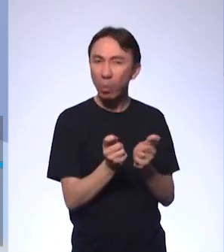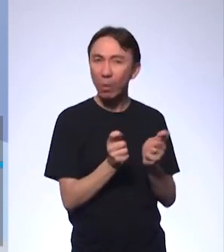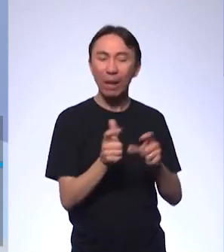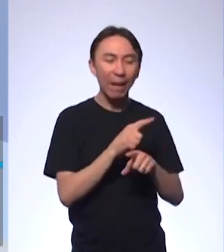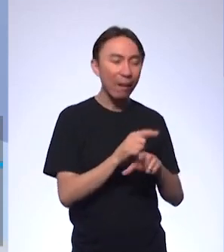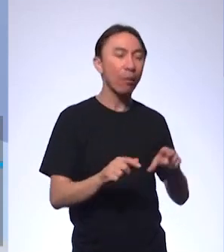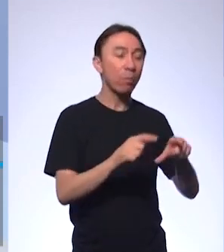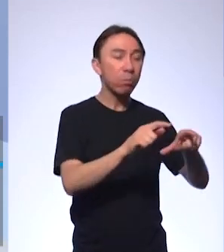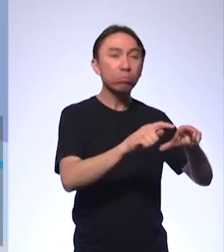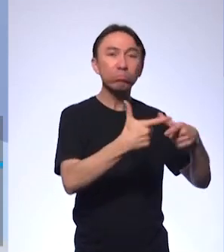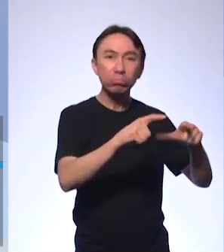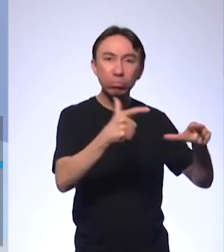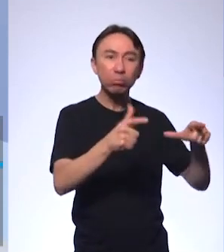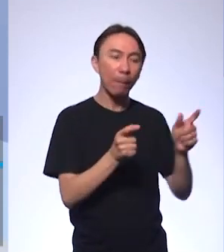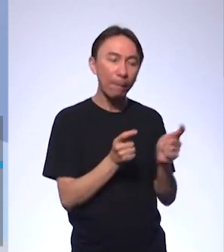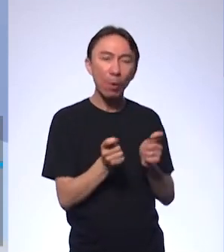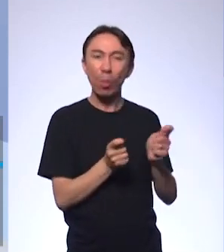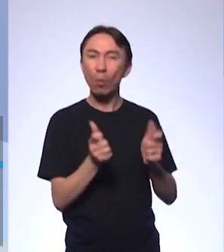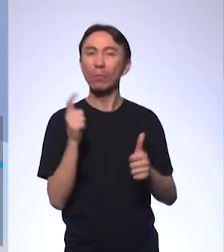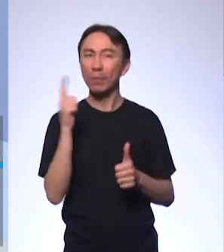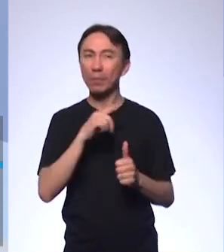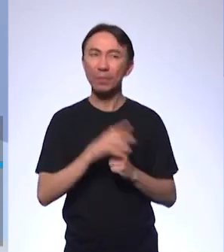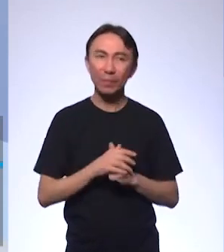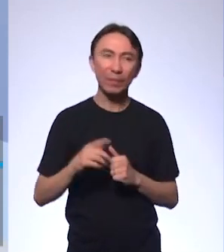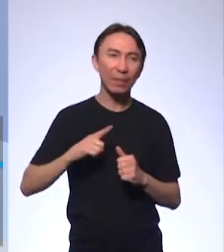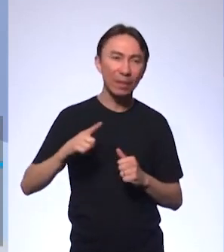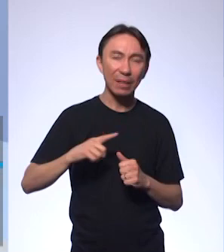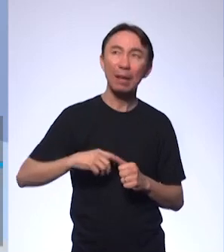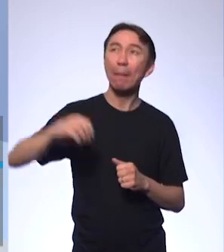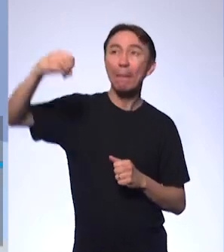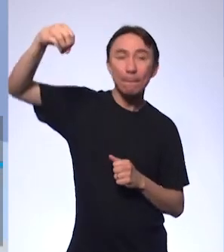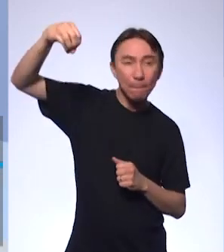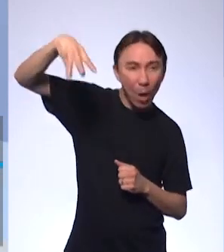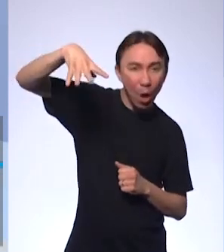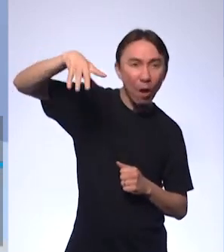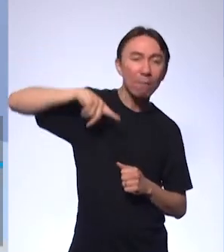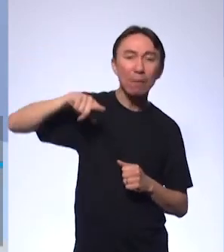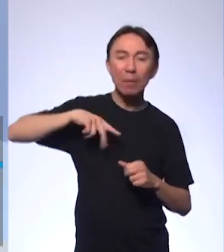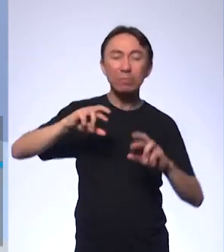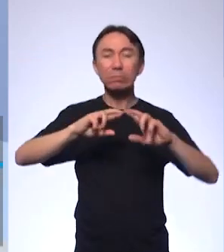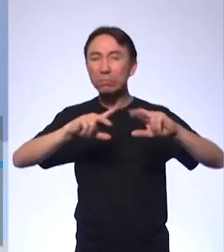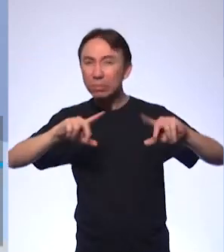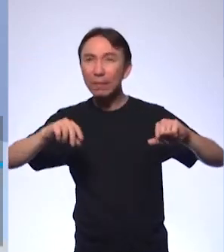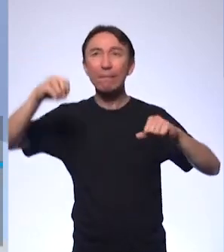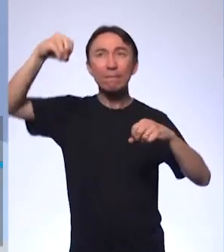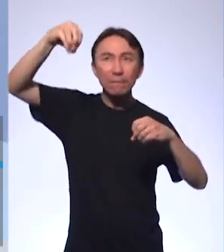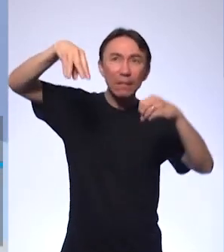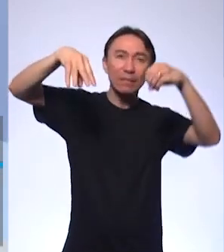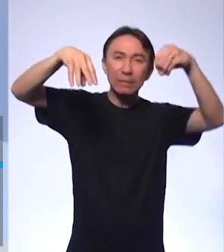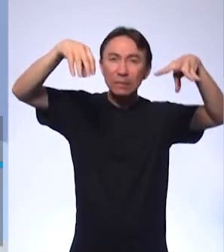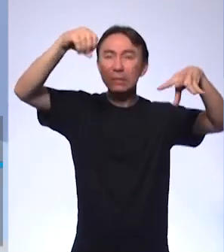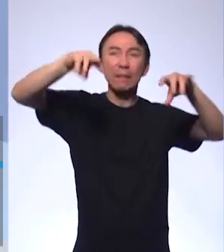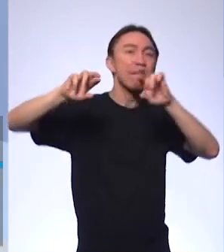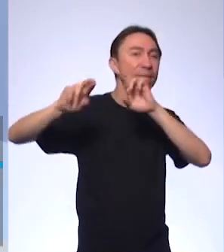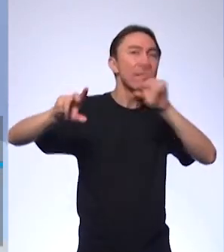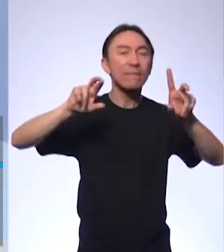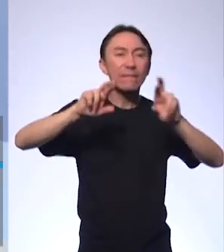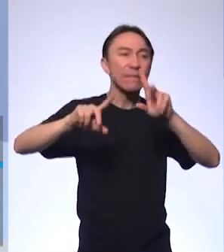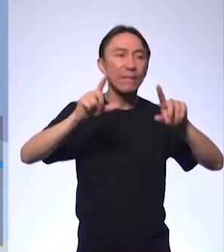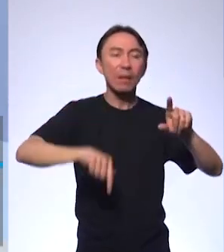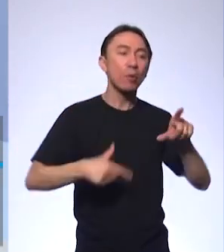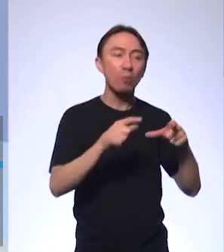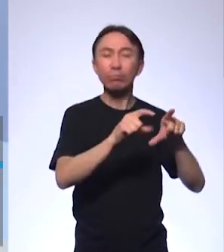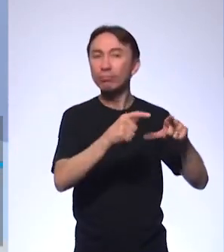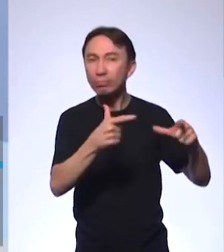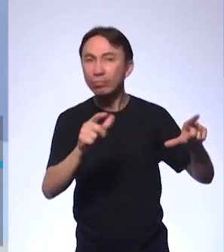estudou o efeito de diferentes níveis de luminosidade sobre o crescimento de mudas e de outras espécies também,